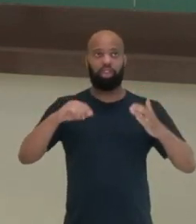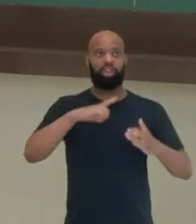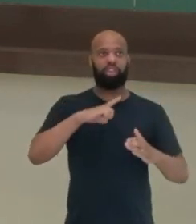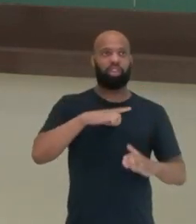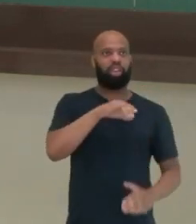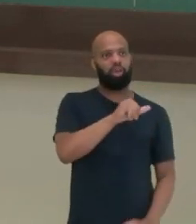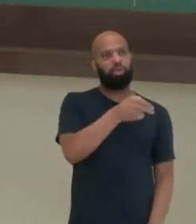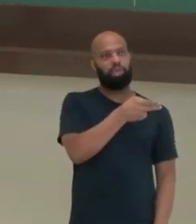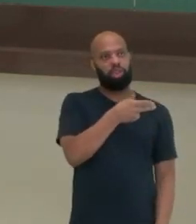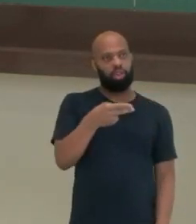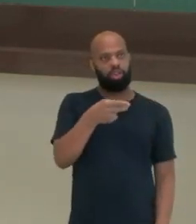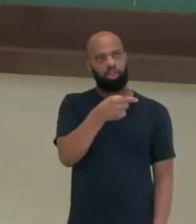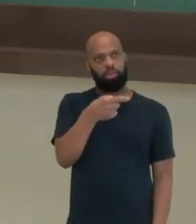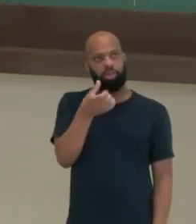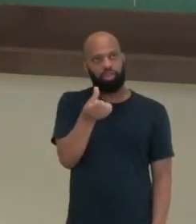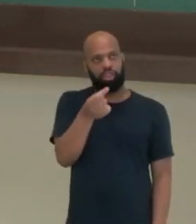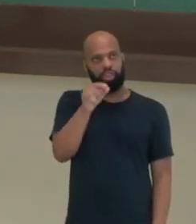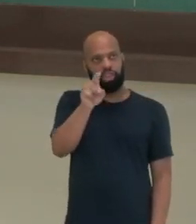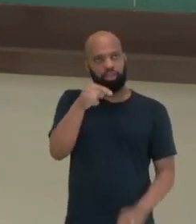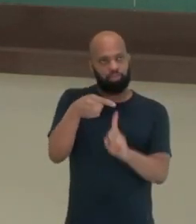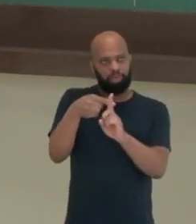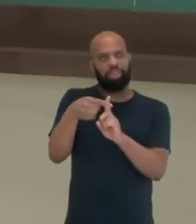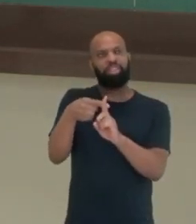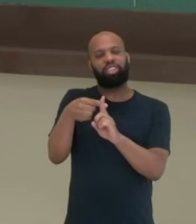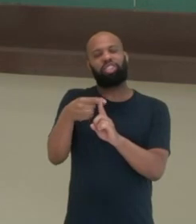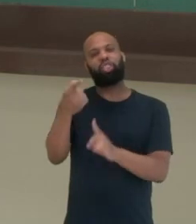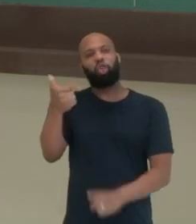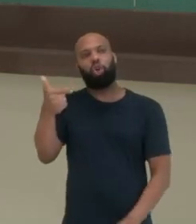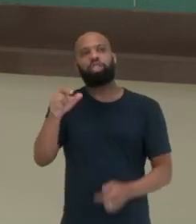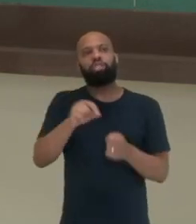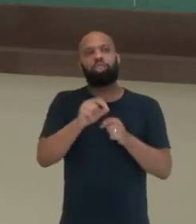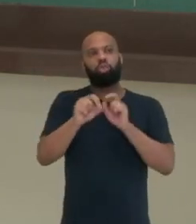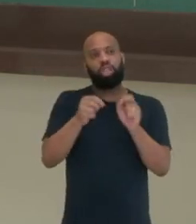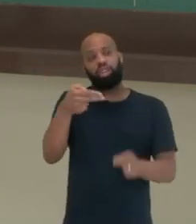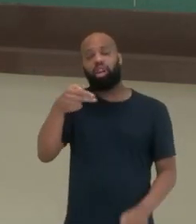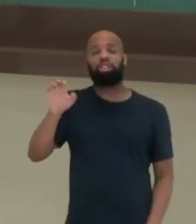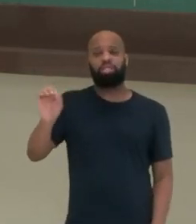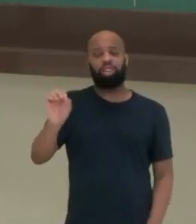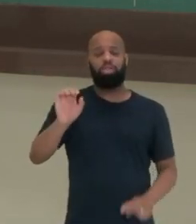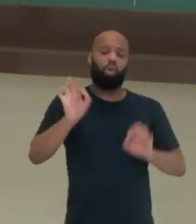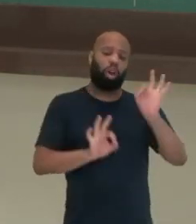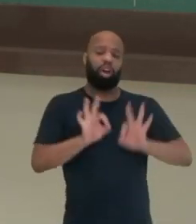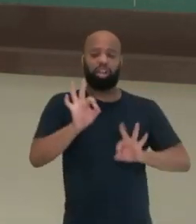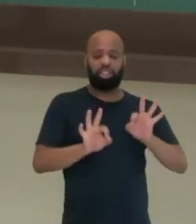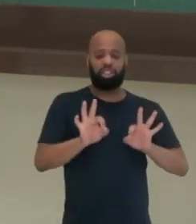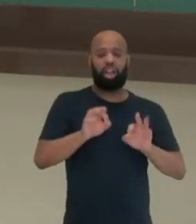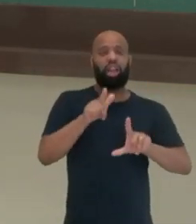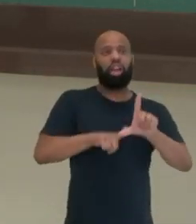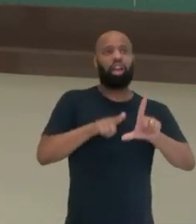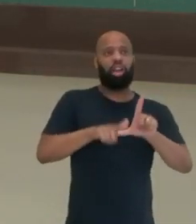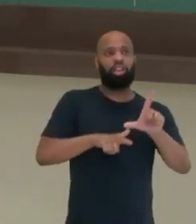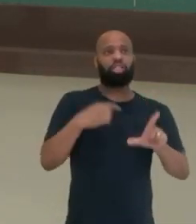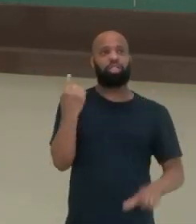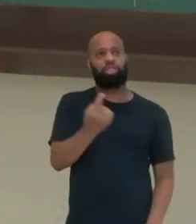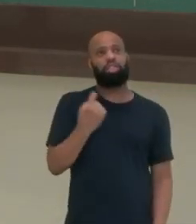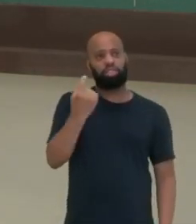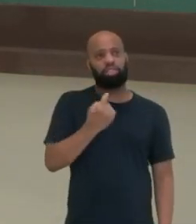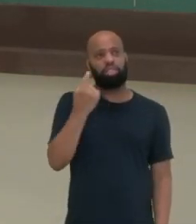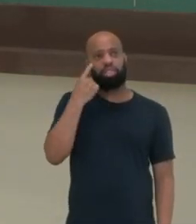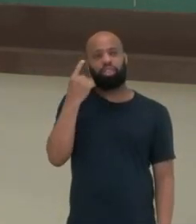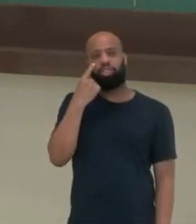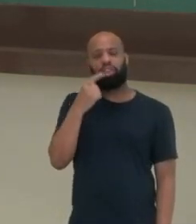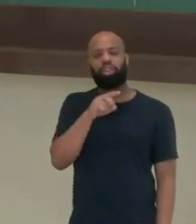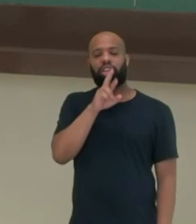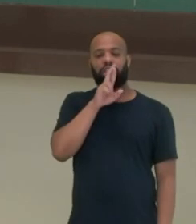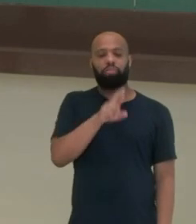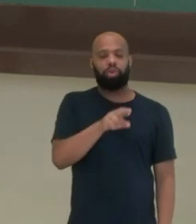zero, vira uma equação do primeiro grau, letra para um lado, número para o outro. Ó, mais 12 passa a menos 12, menos 6, menos